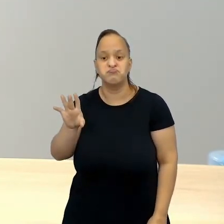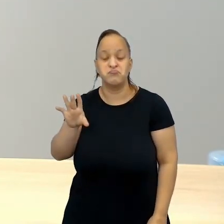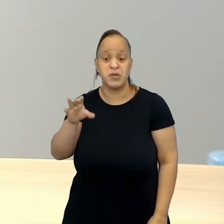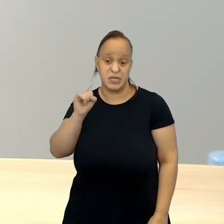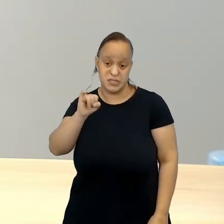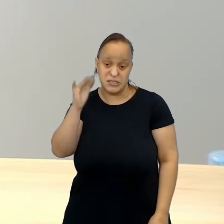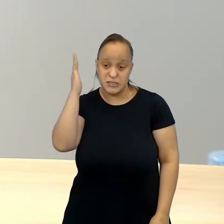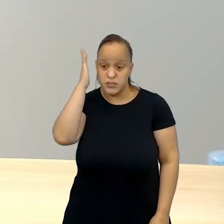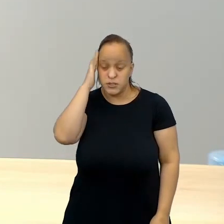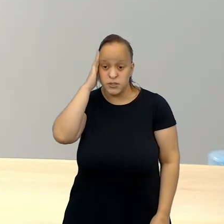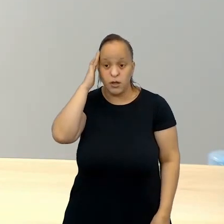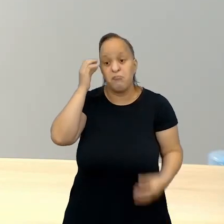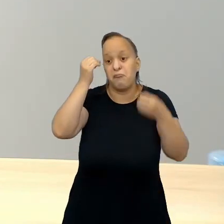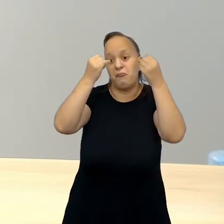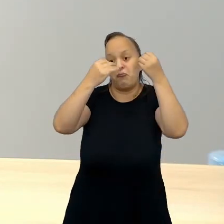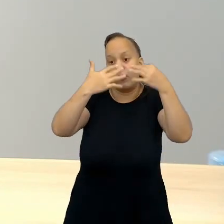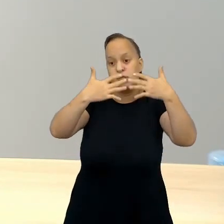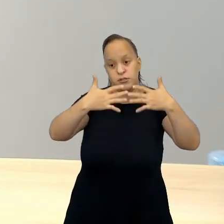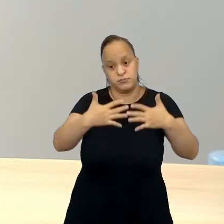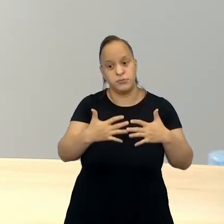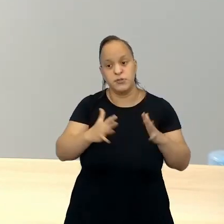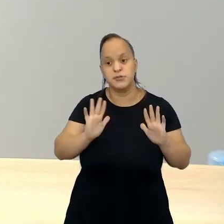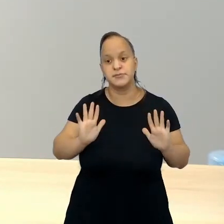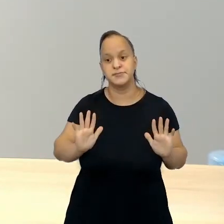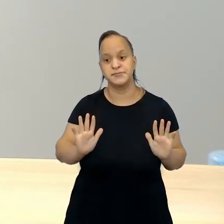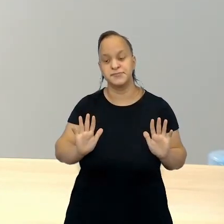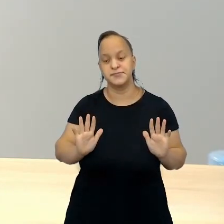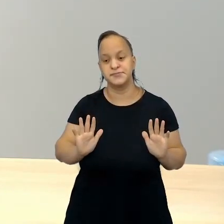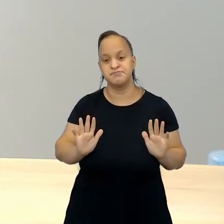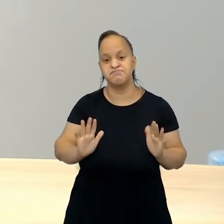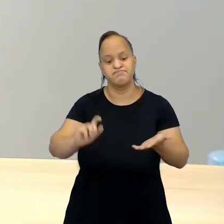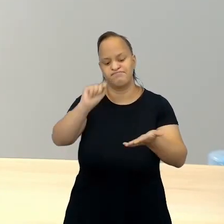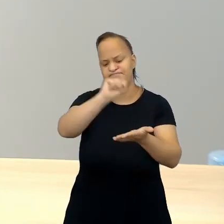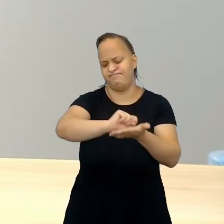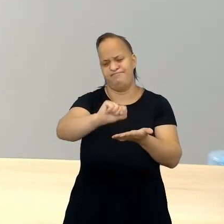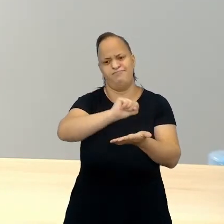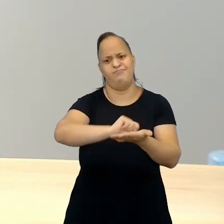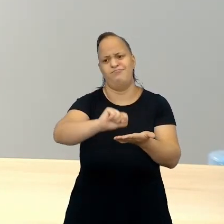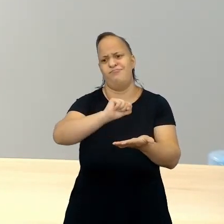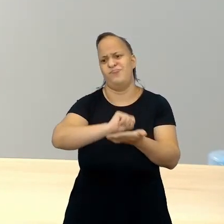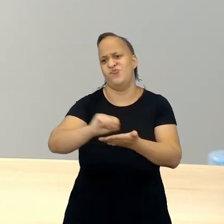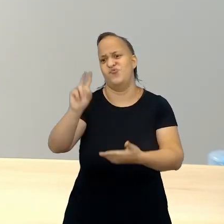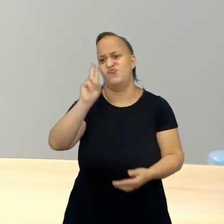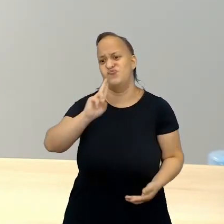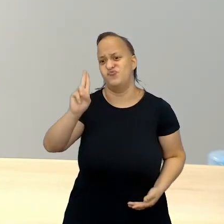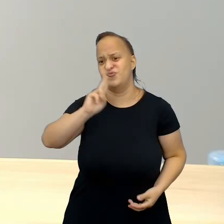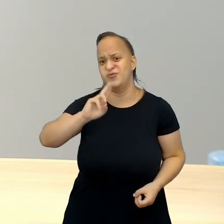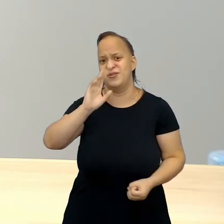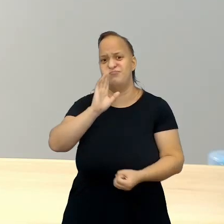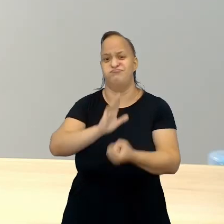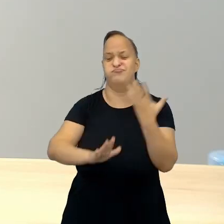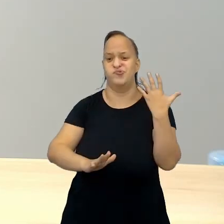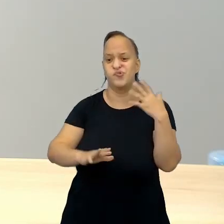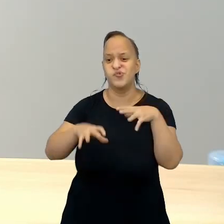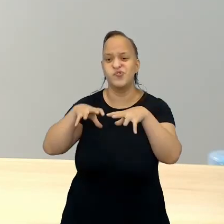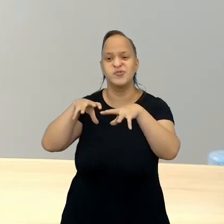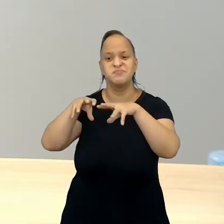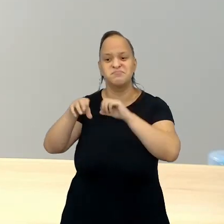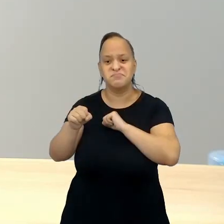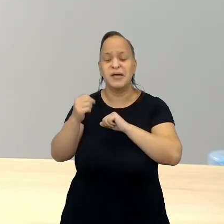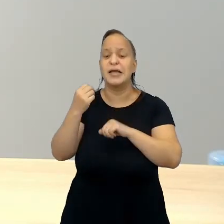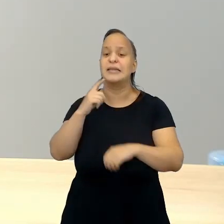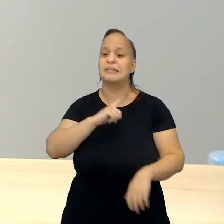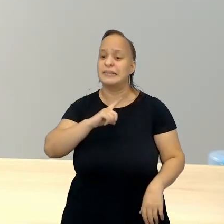você pensa sobre o diário. A gente utiliza bastante o diário de bordo. Todas as nossas formações, elas deixam um tempo